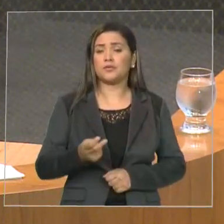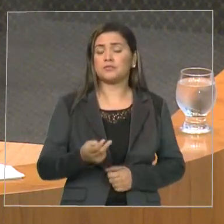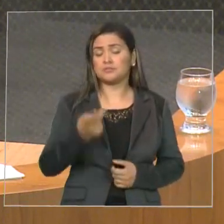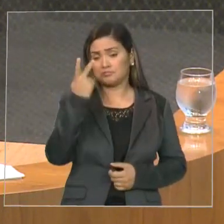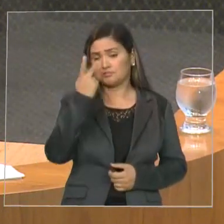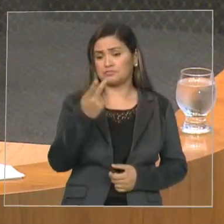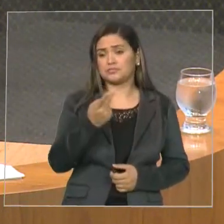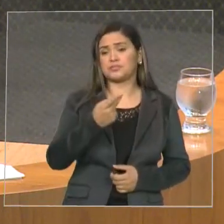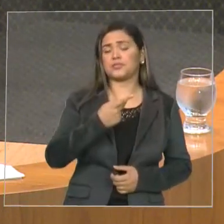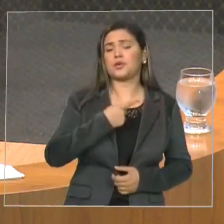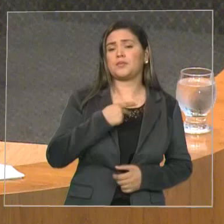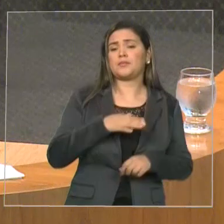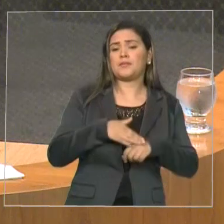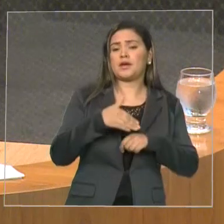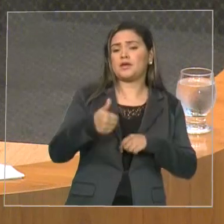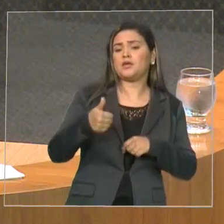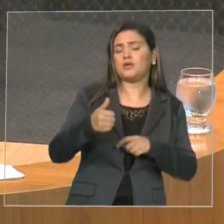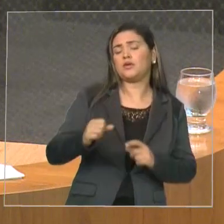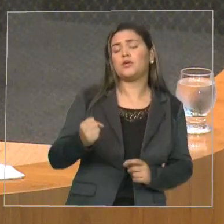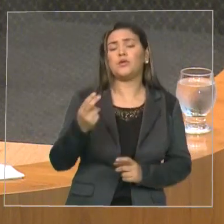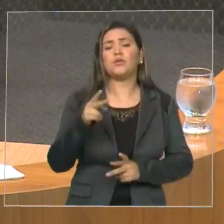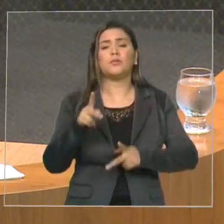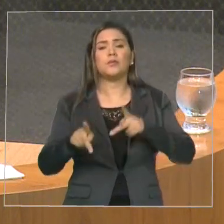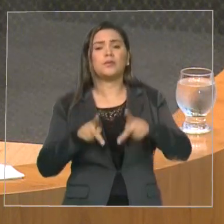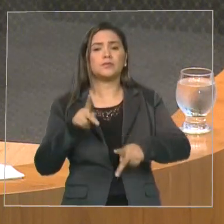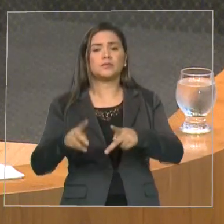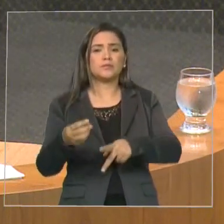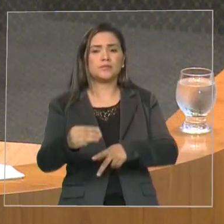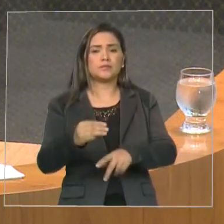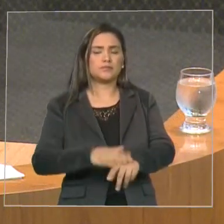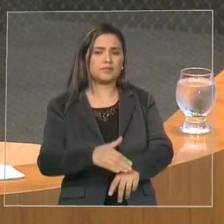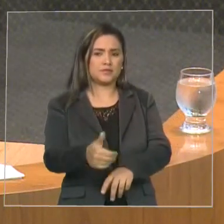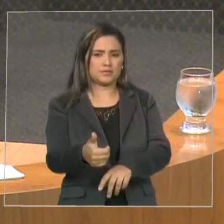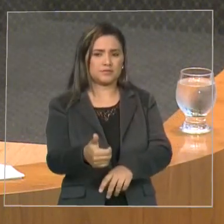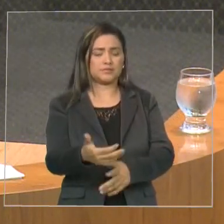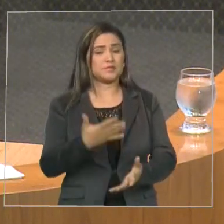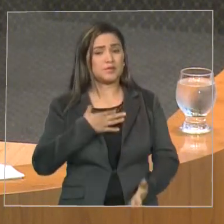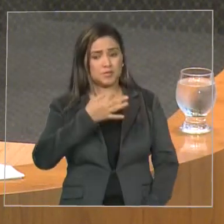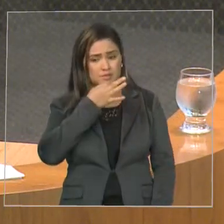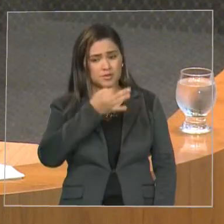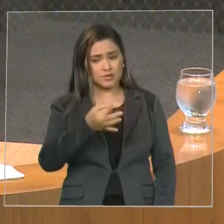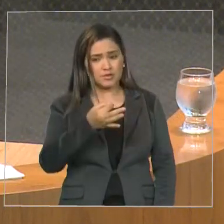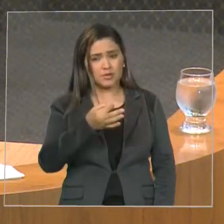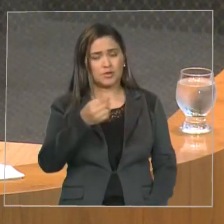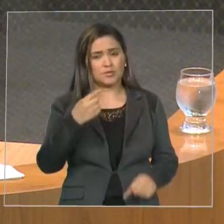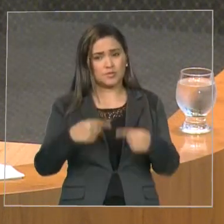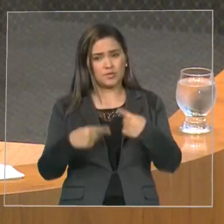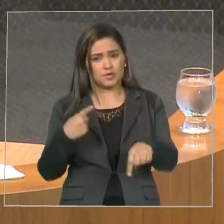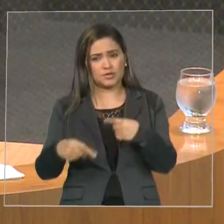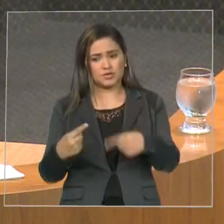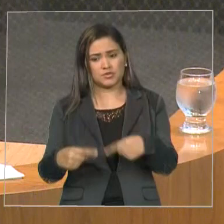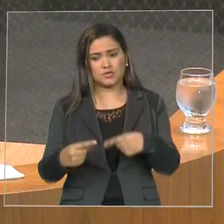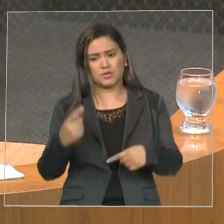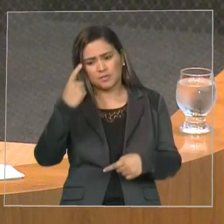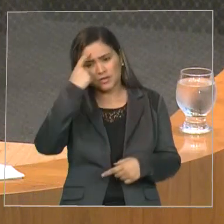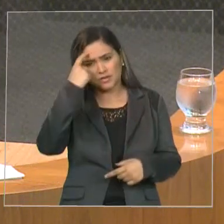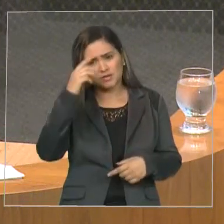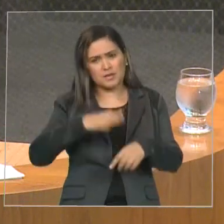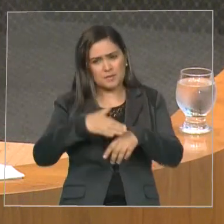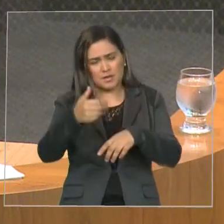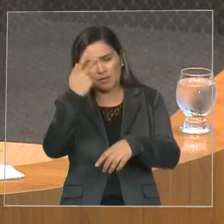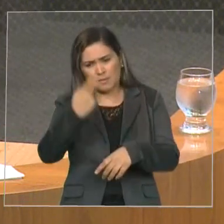si mesmo ou você beneficia o Maranhão. E eu acho que o papel do político nunca é para si. Ele tem